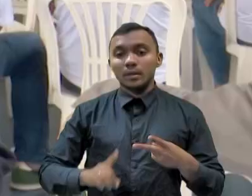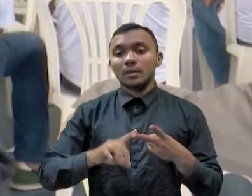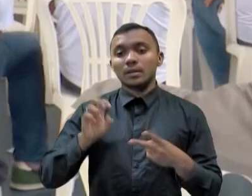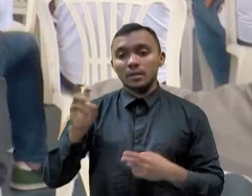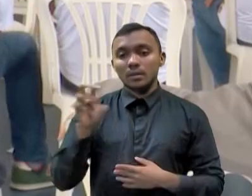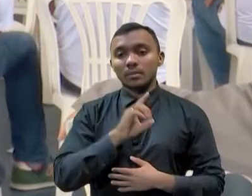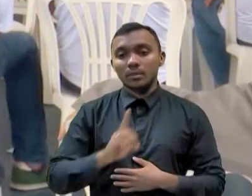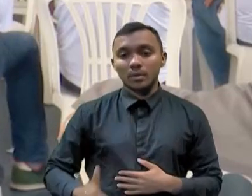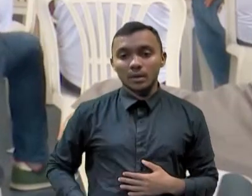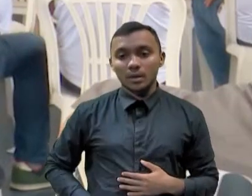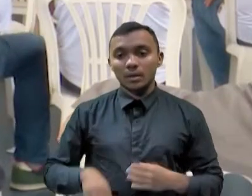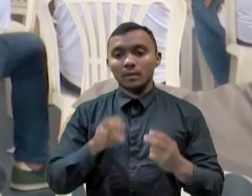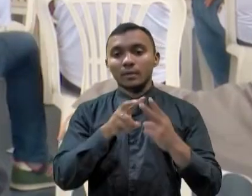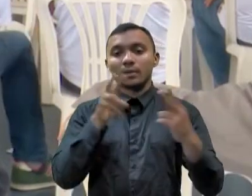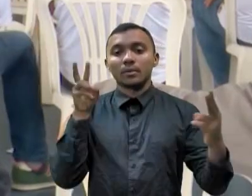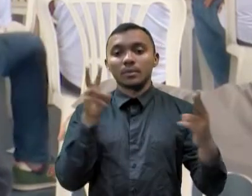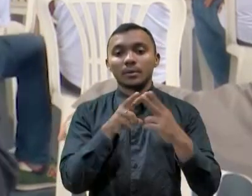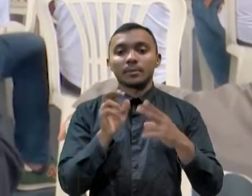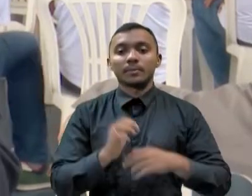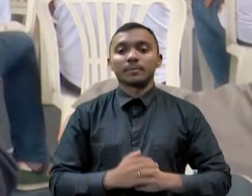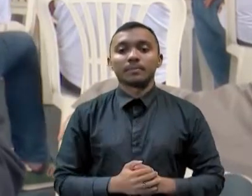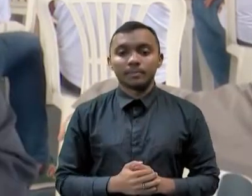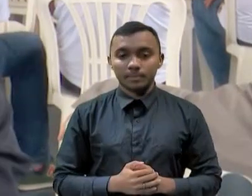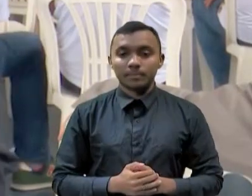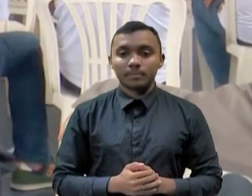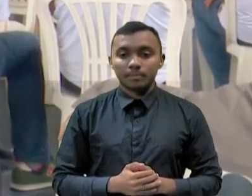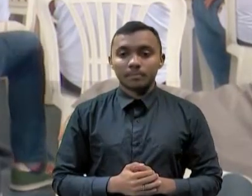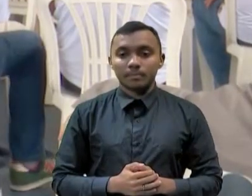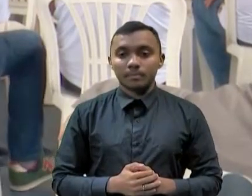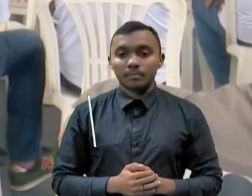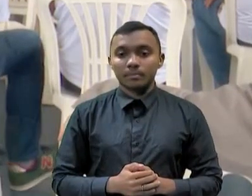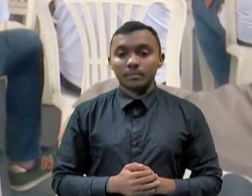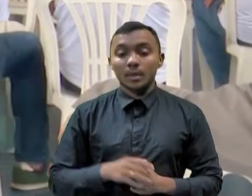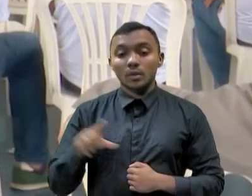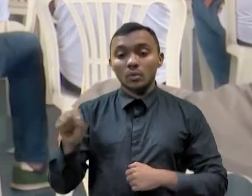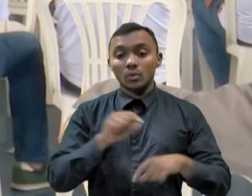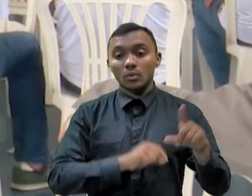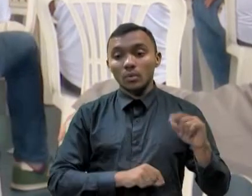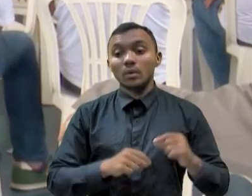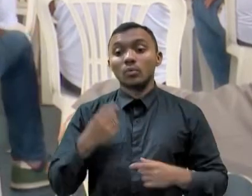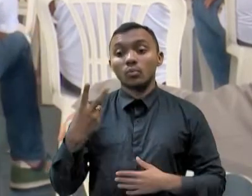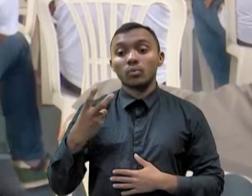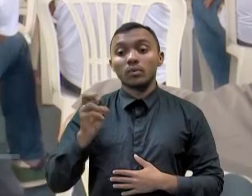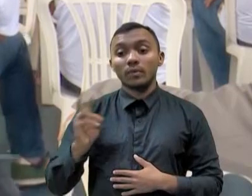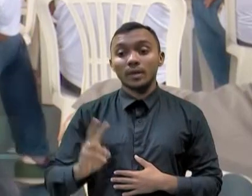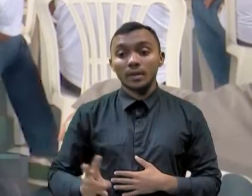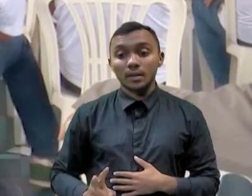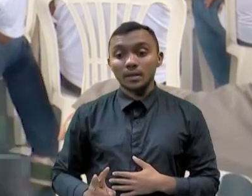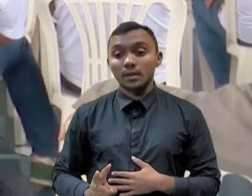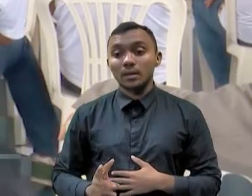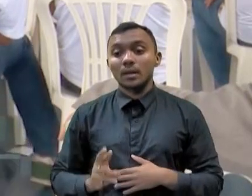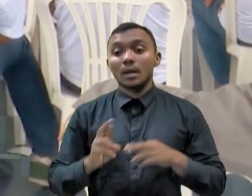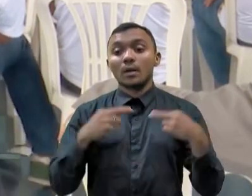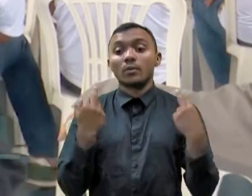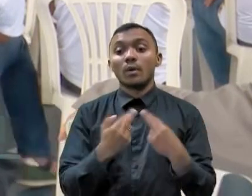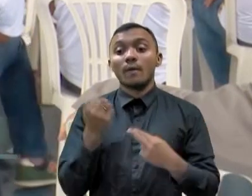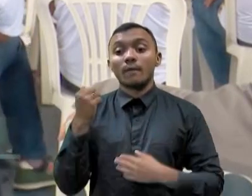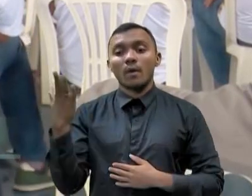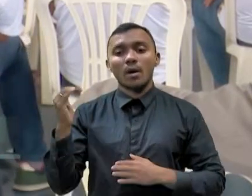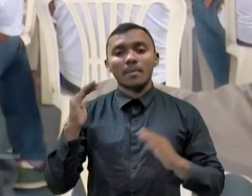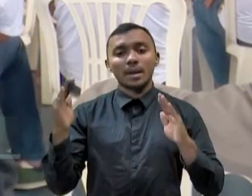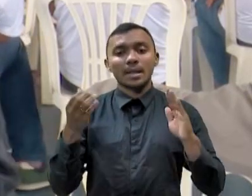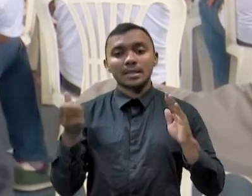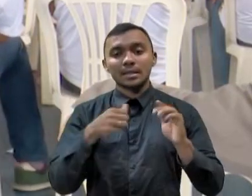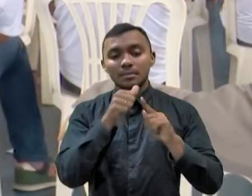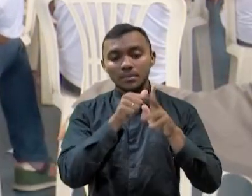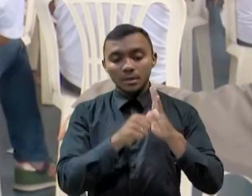remota. O regimento interno define a realização de 2 sessões a cada 6 meses. É o momento da Assembleia estar mais próxima da